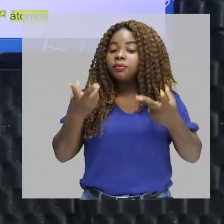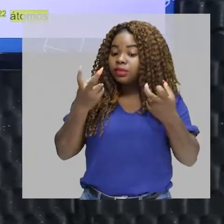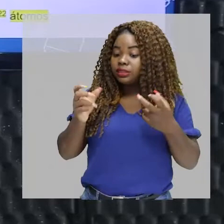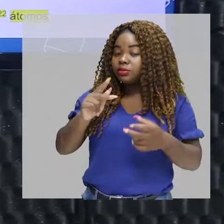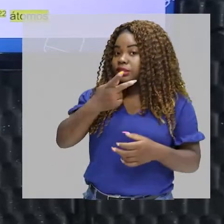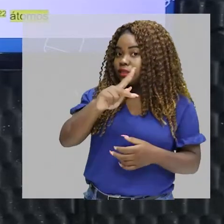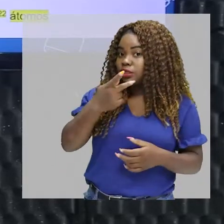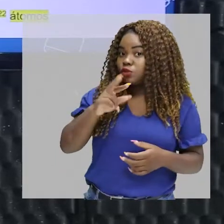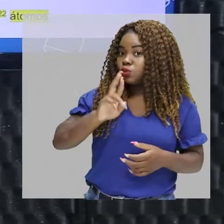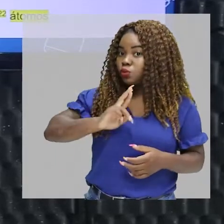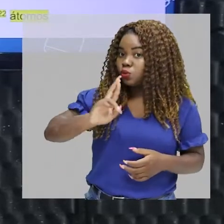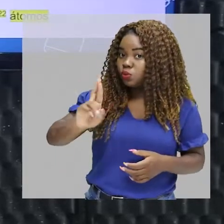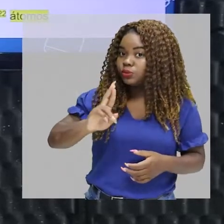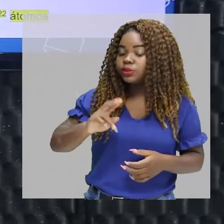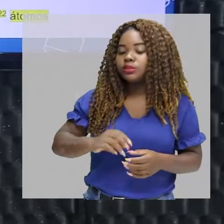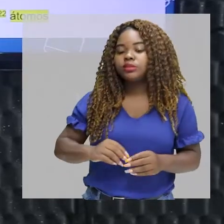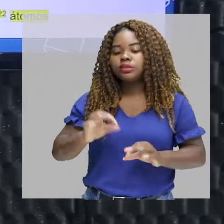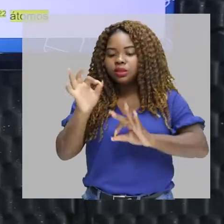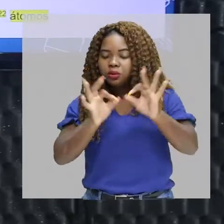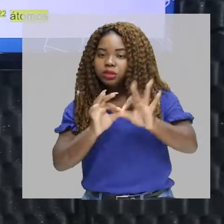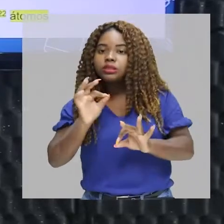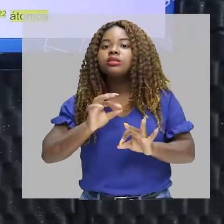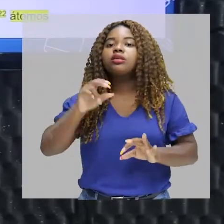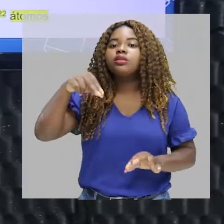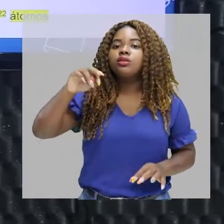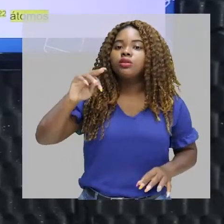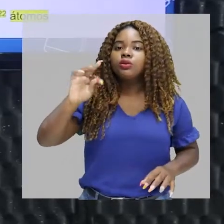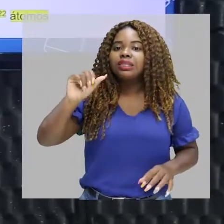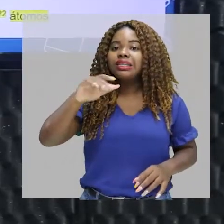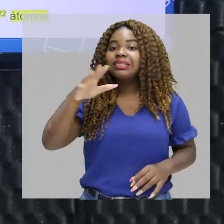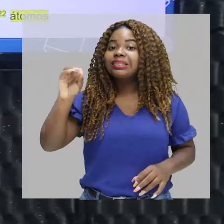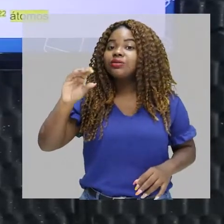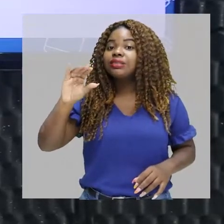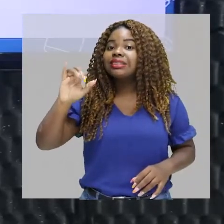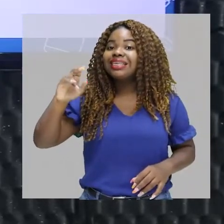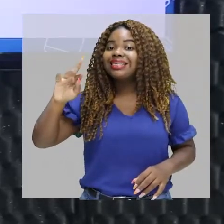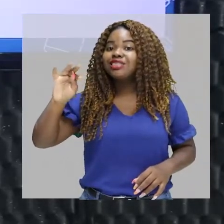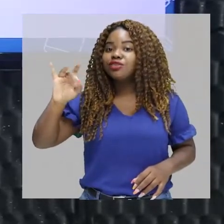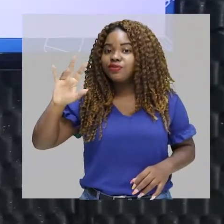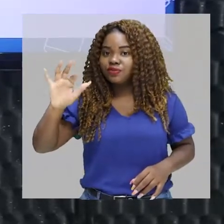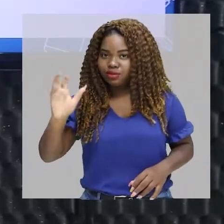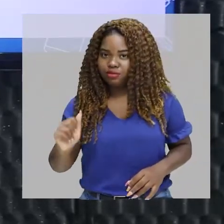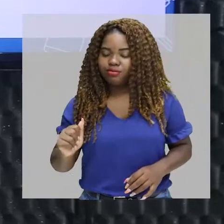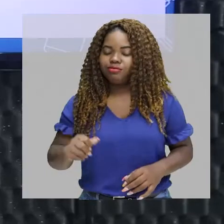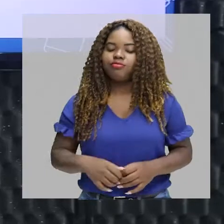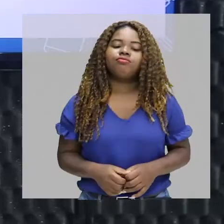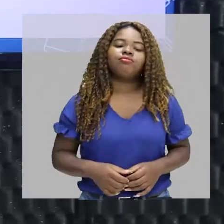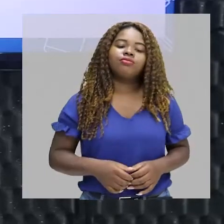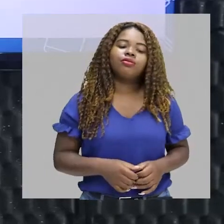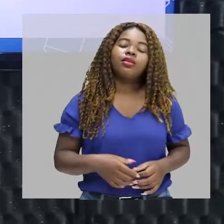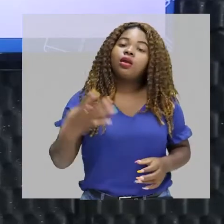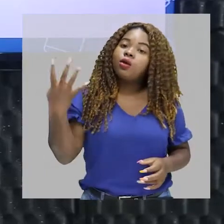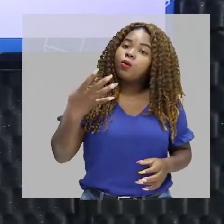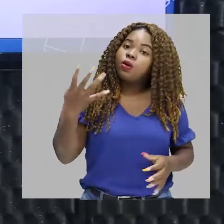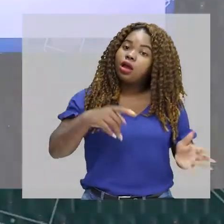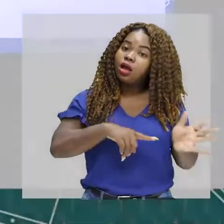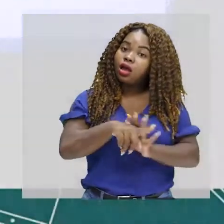resultado está escrito em notação científica. Show de bola? Cabe mais uma questão. Vamos